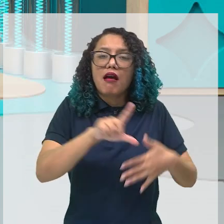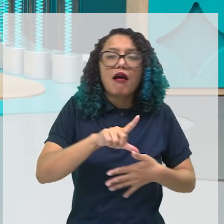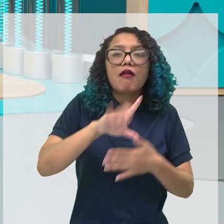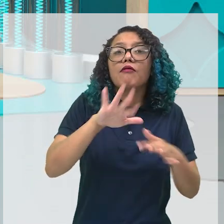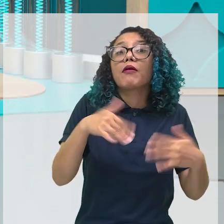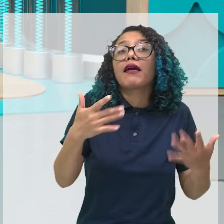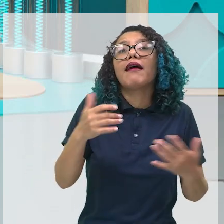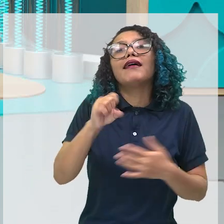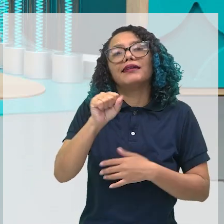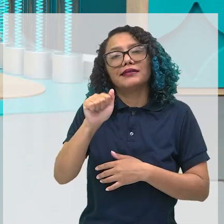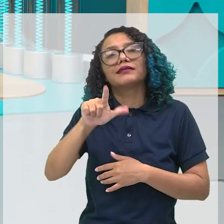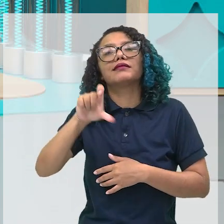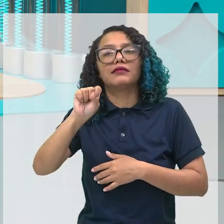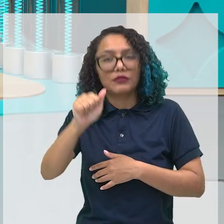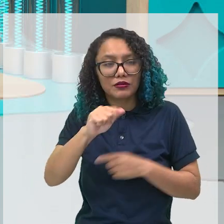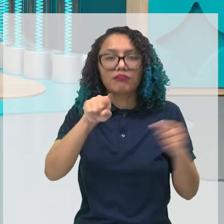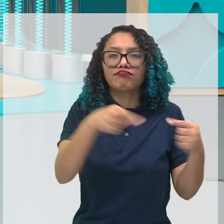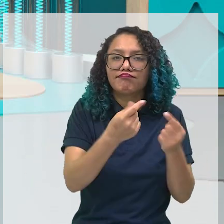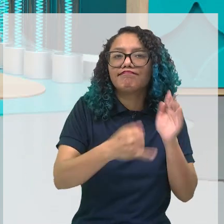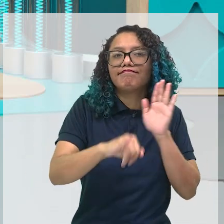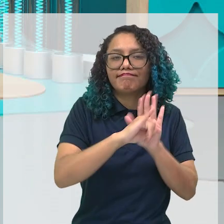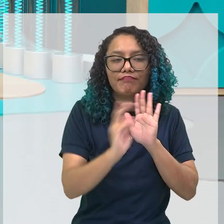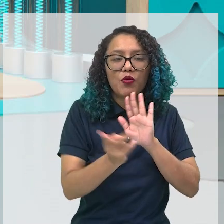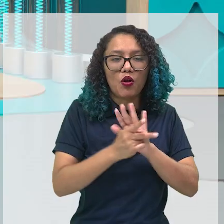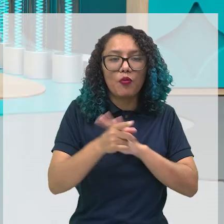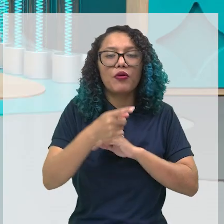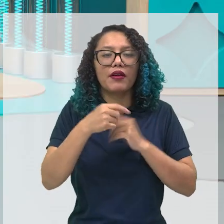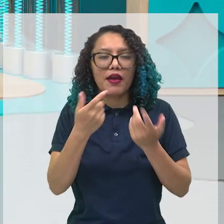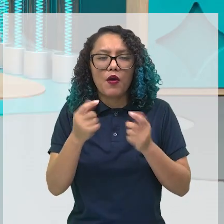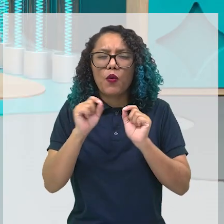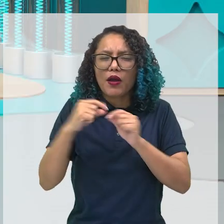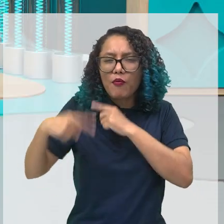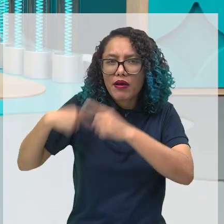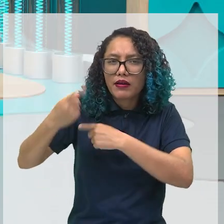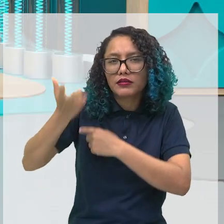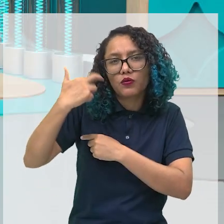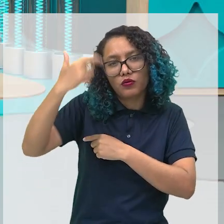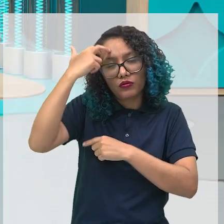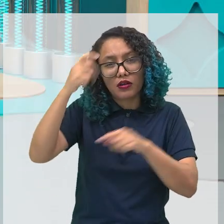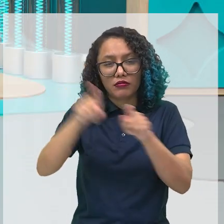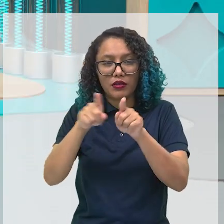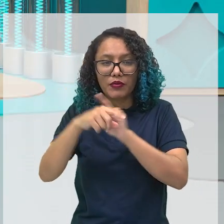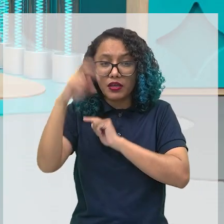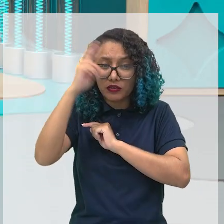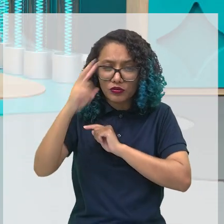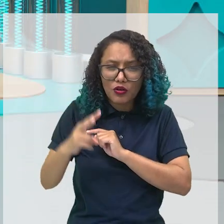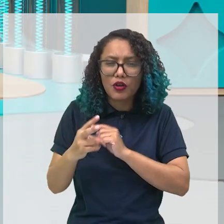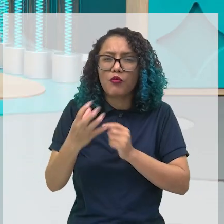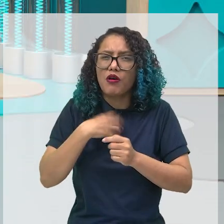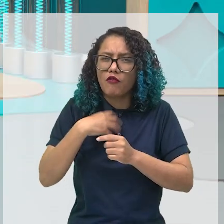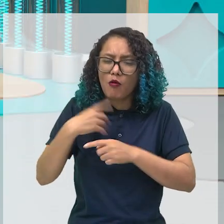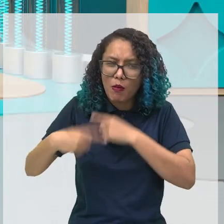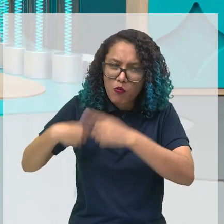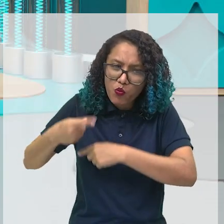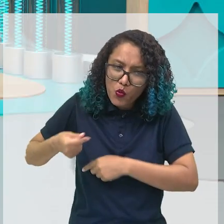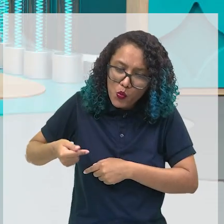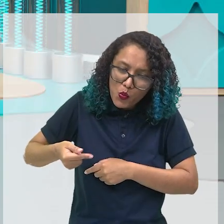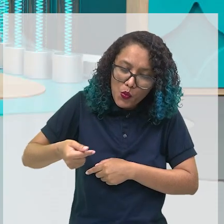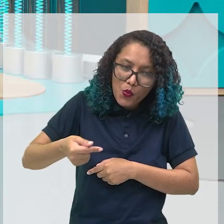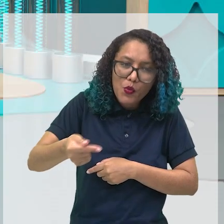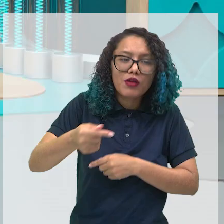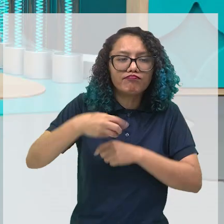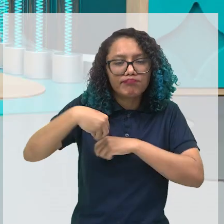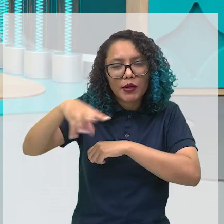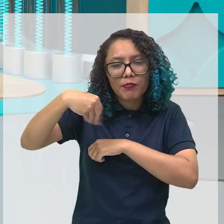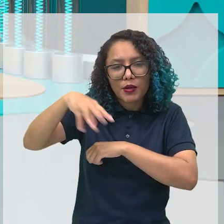são celebrações de herança cultural e histórica, proporcionando um meio de preservação e transmissão